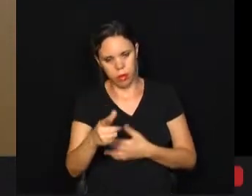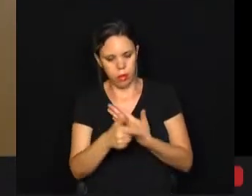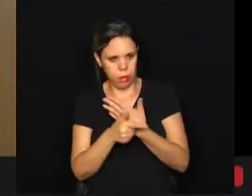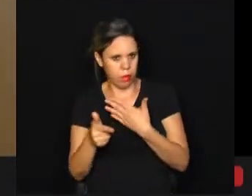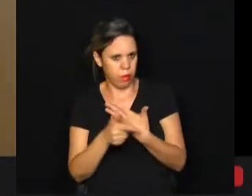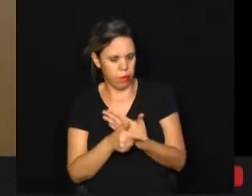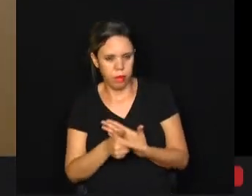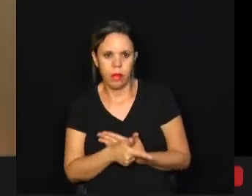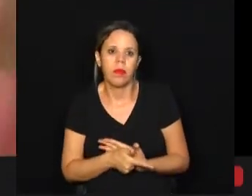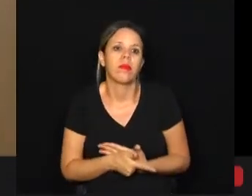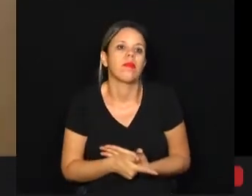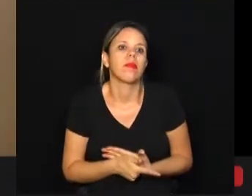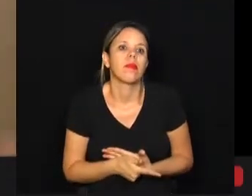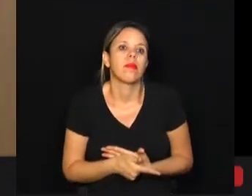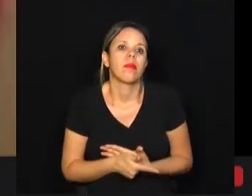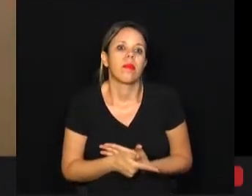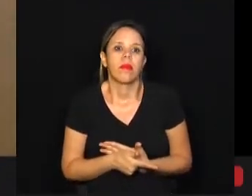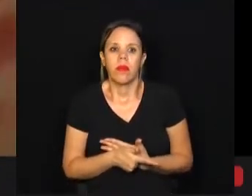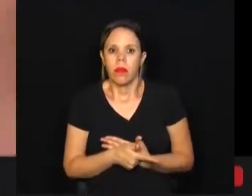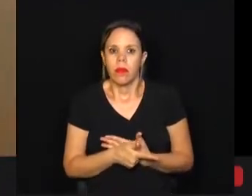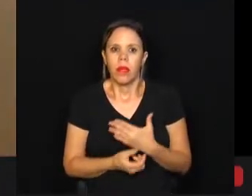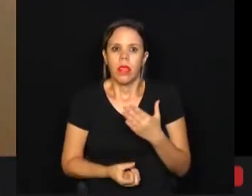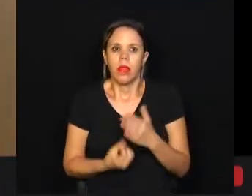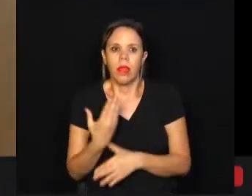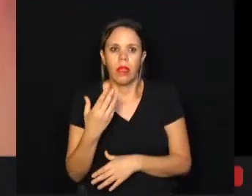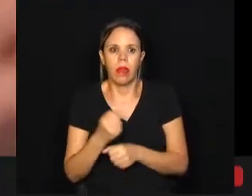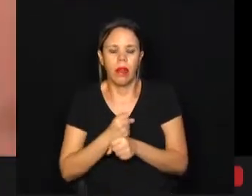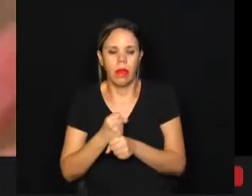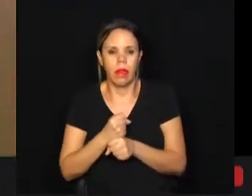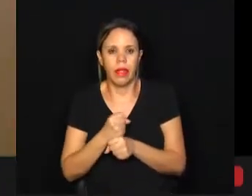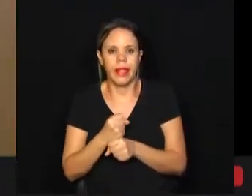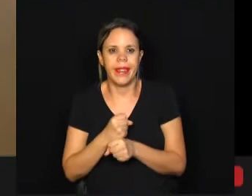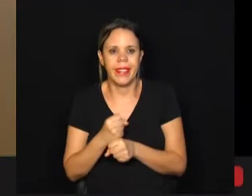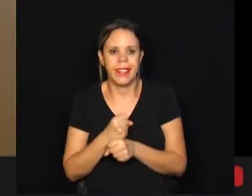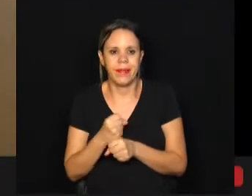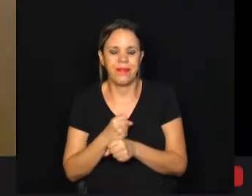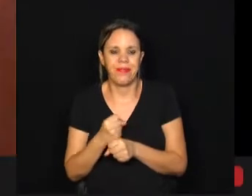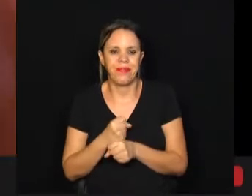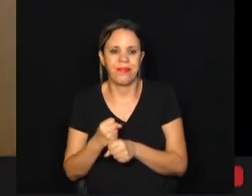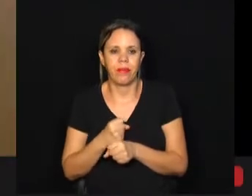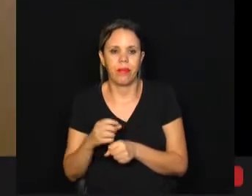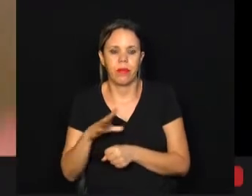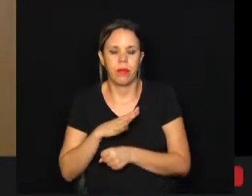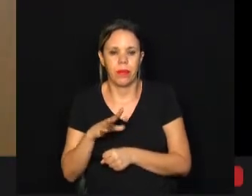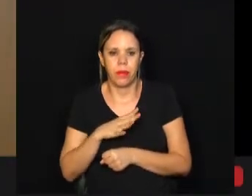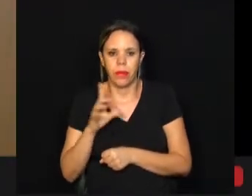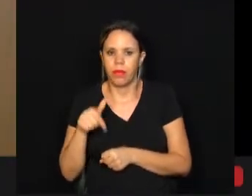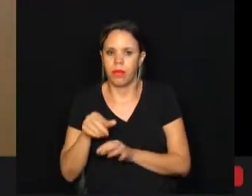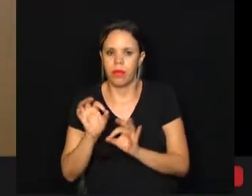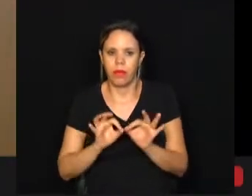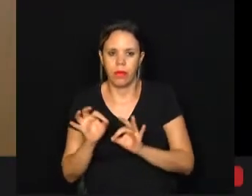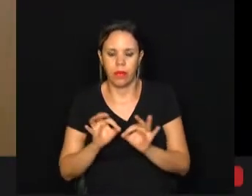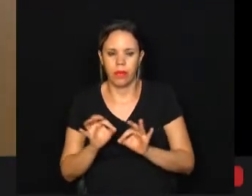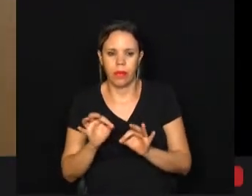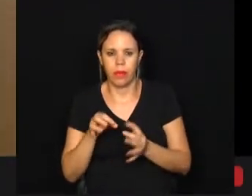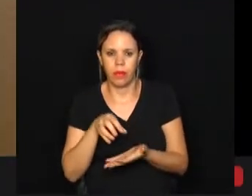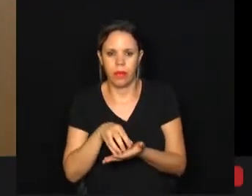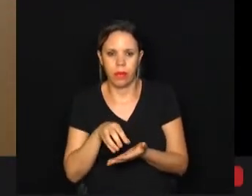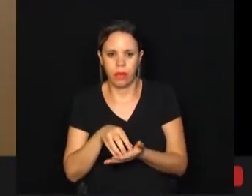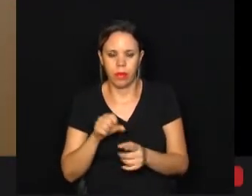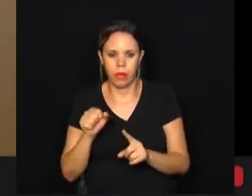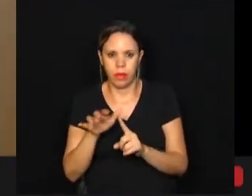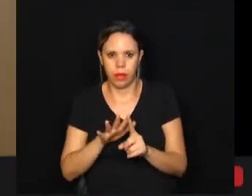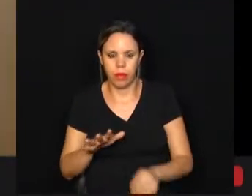fundamental, né? O Fórum Permanente foi criado há muitos anos, vem trabalhando na cidade e é a organização da sociedade civil, e